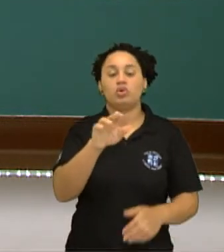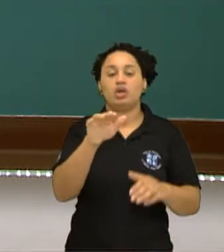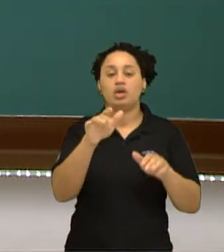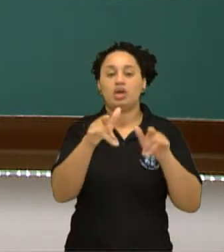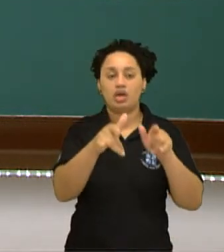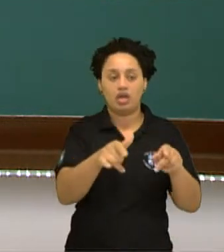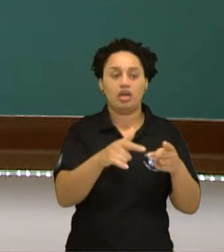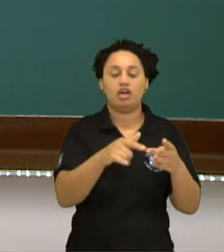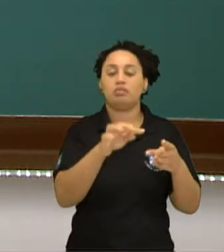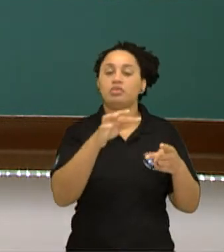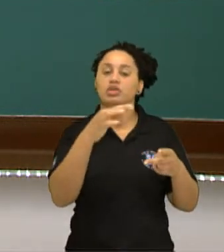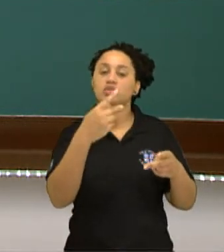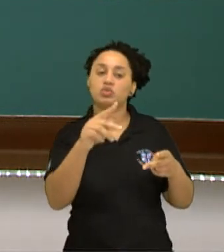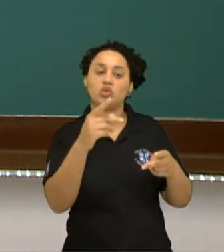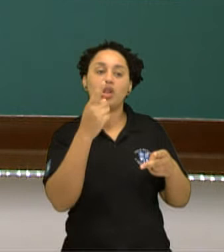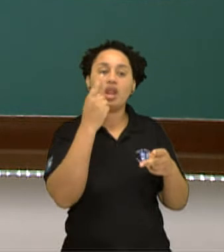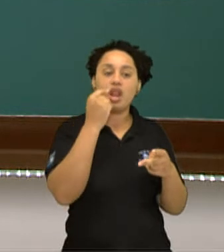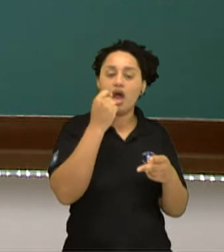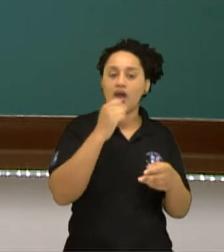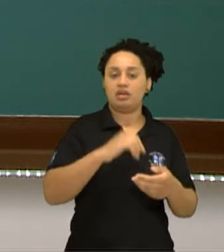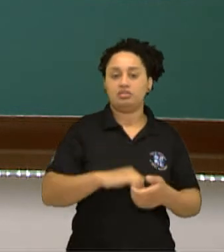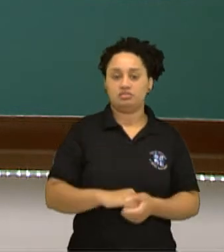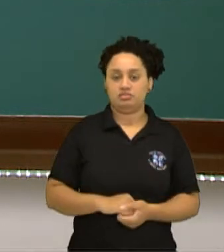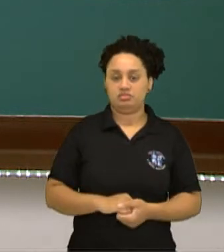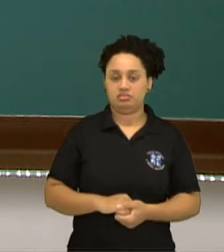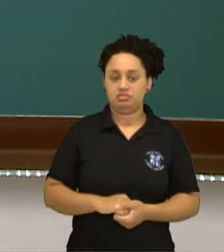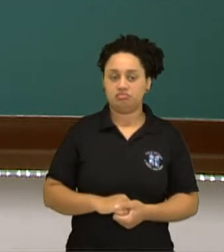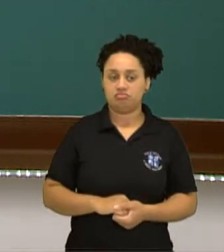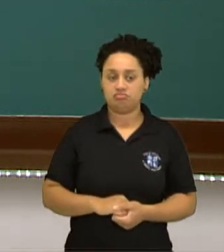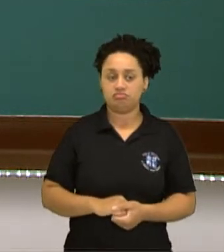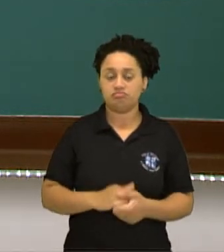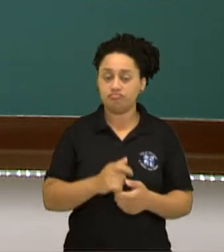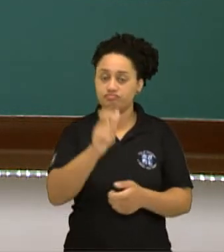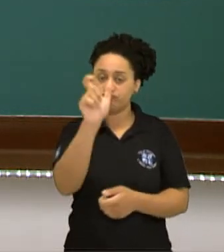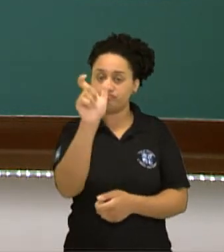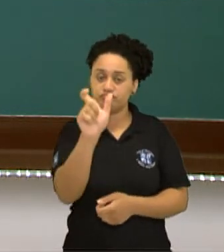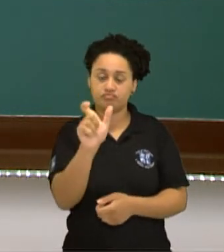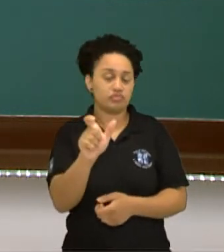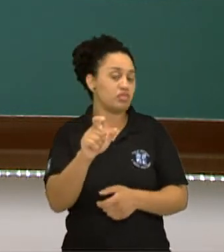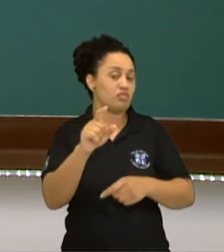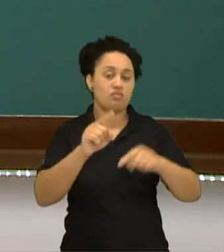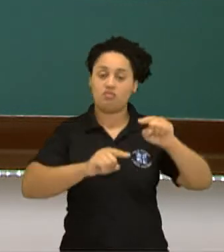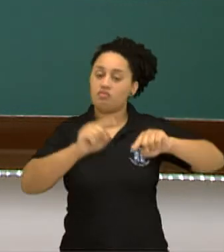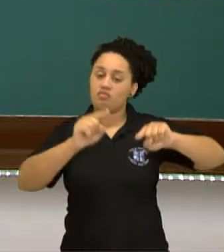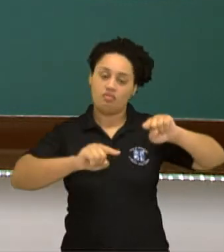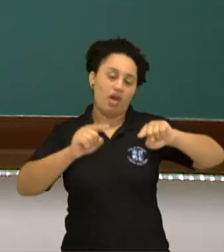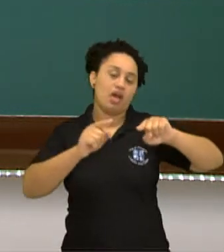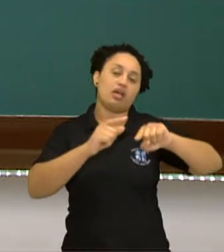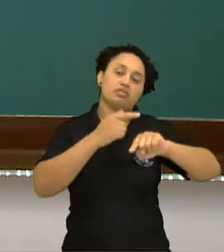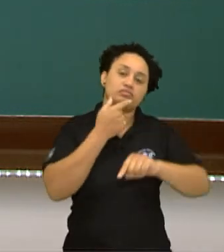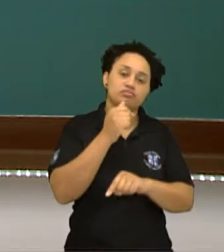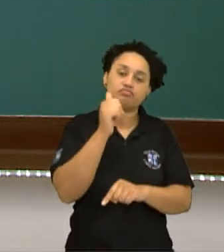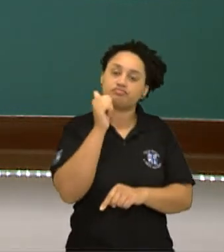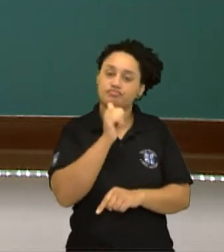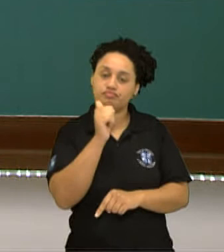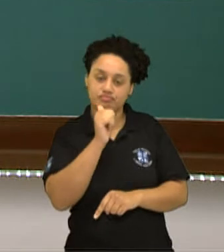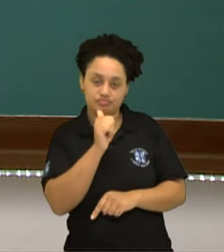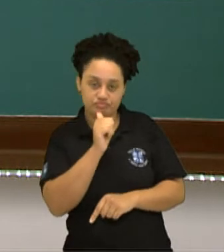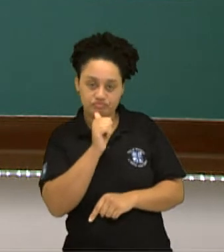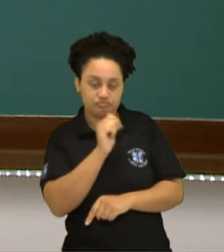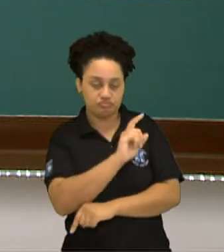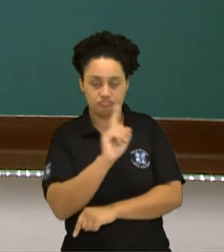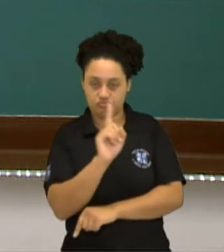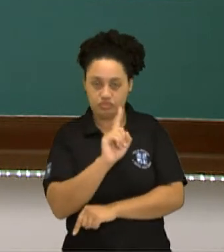lápis, tu coche, tus abuelas, bien? E essas palavras não variam em gênero masculino